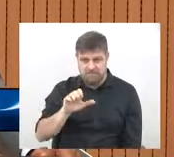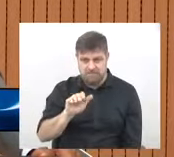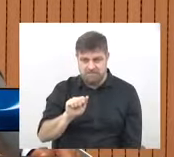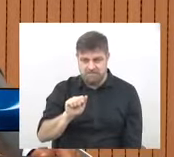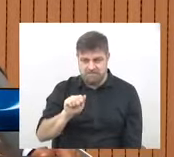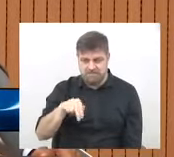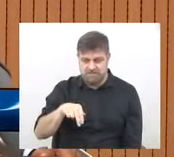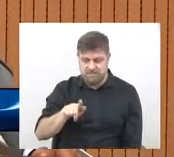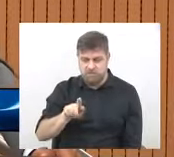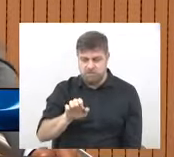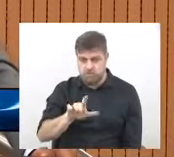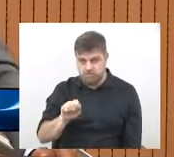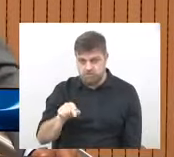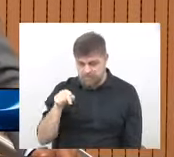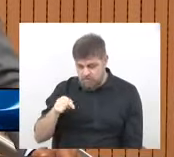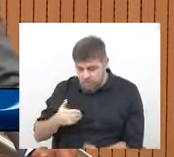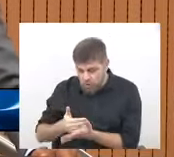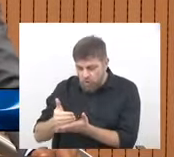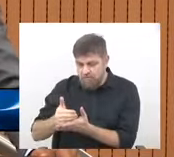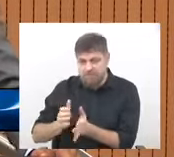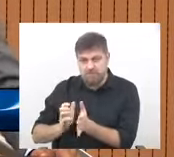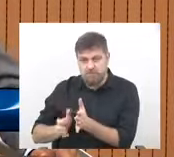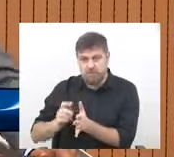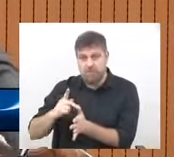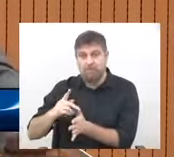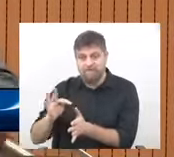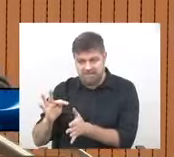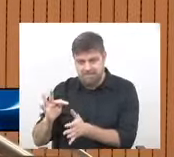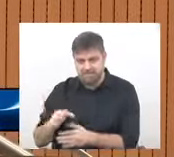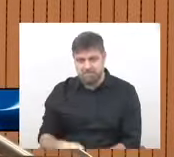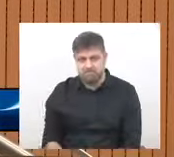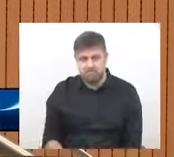lá do PT, onde cheguei nessa casa,